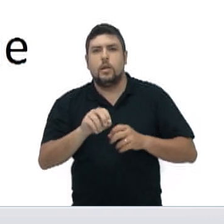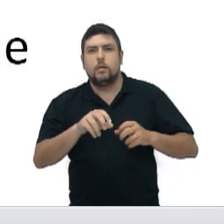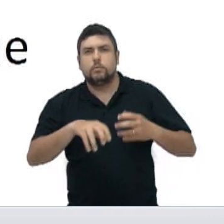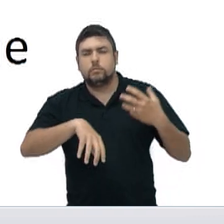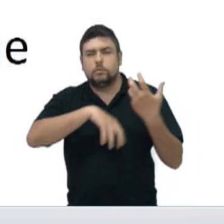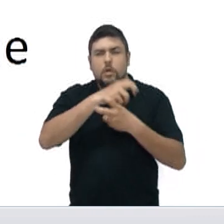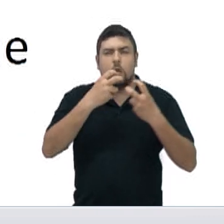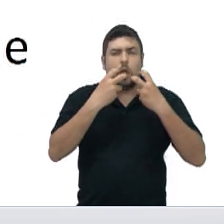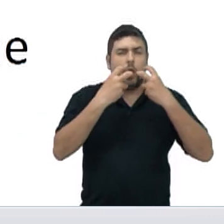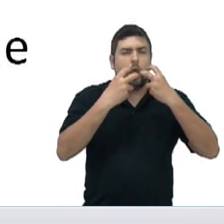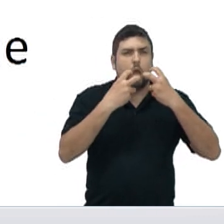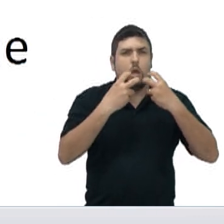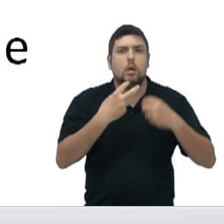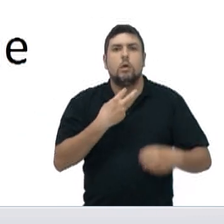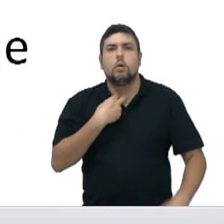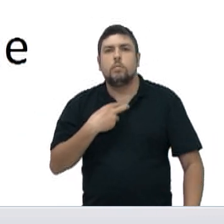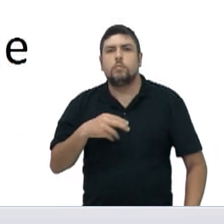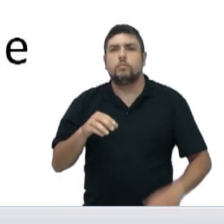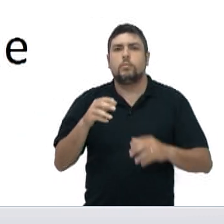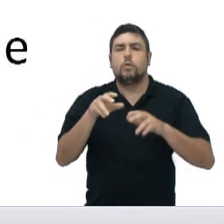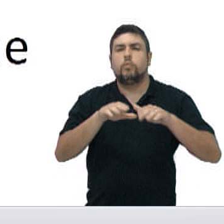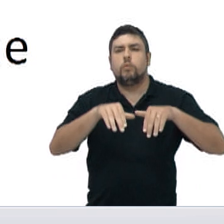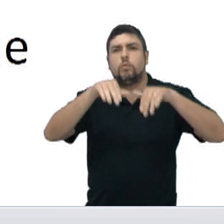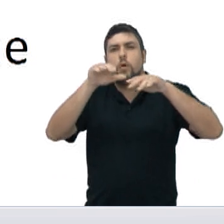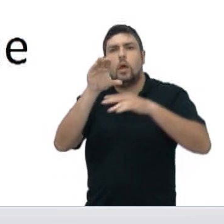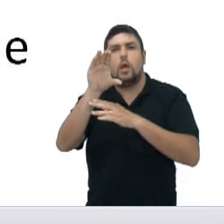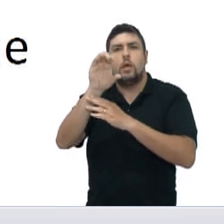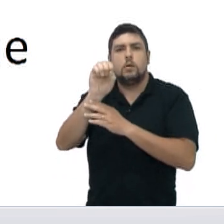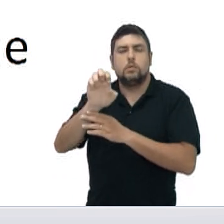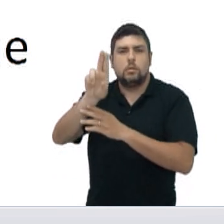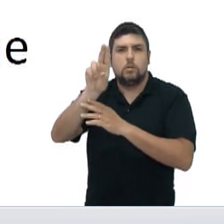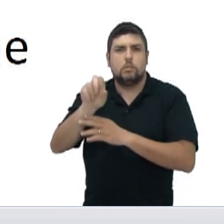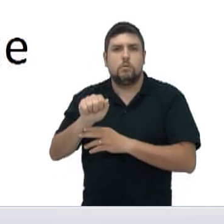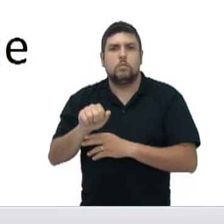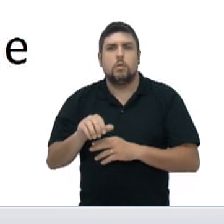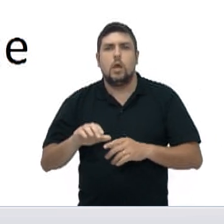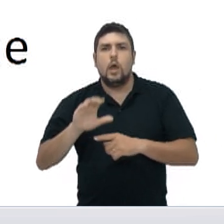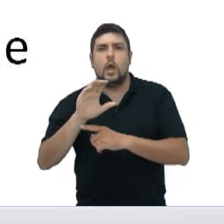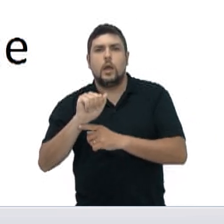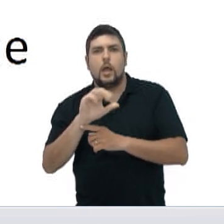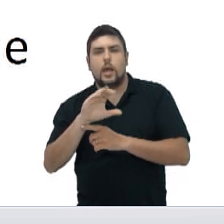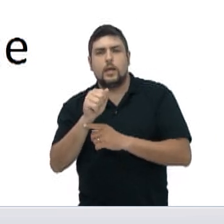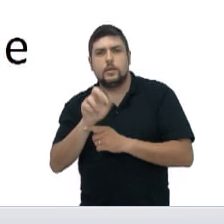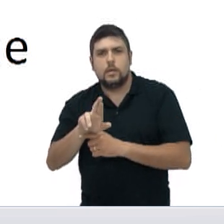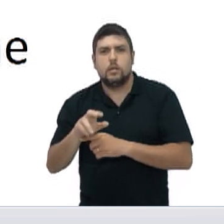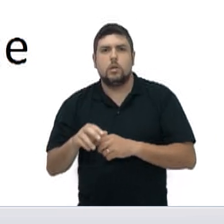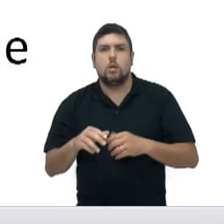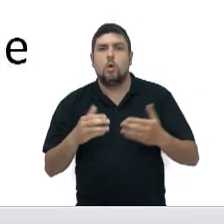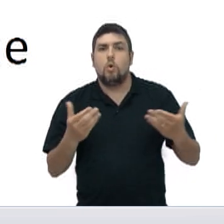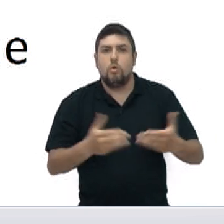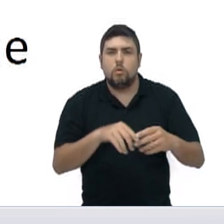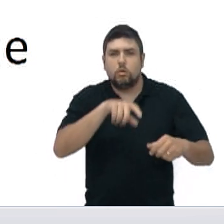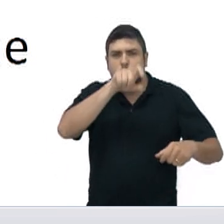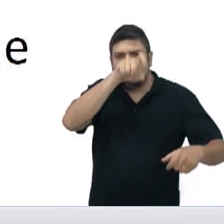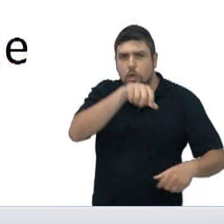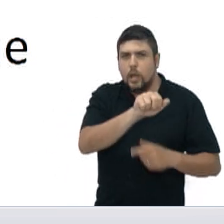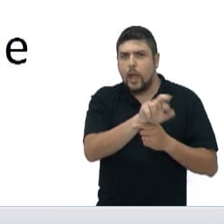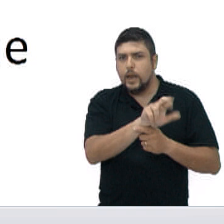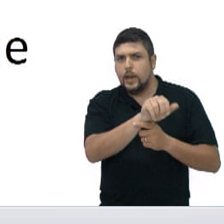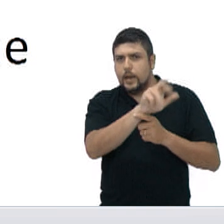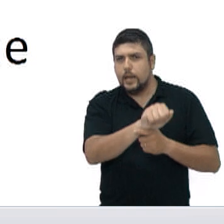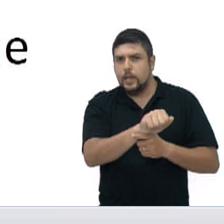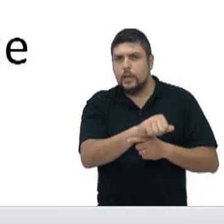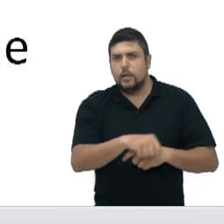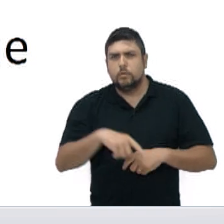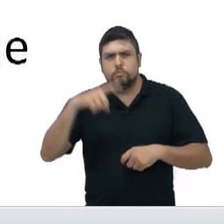céu. E se o homem não para de caçar arara, hoje uma ave rara, ou a arara